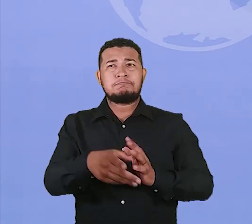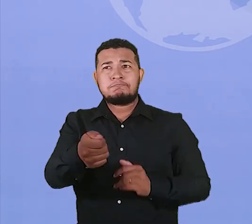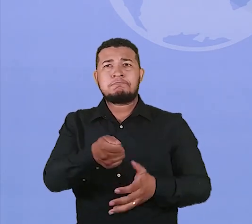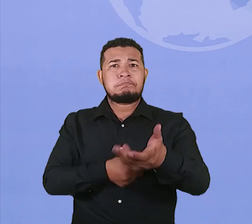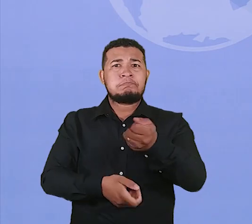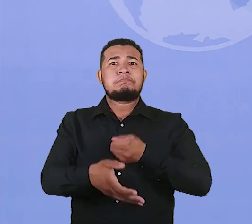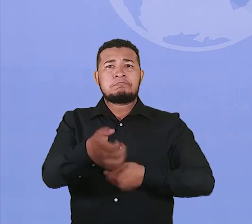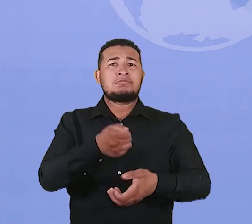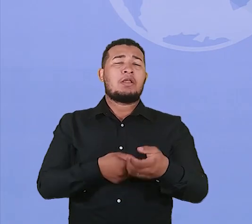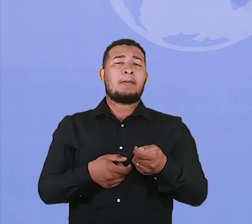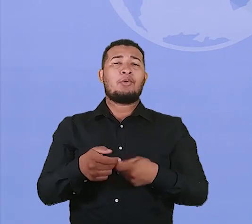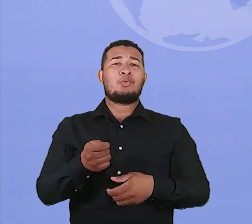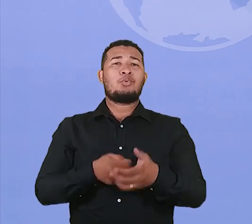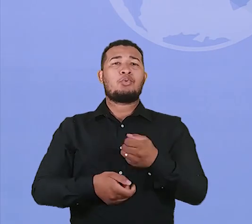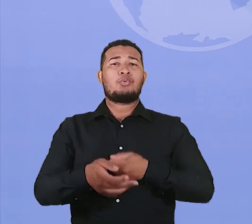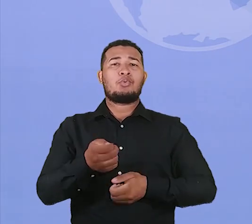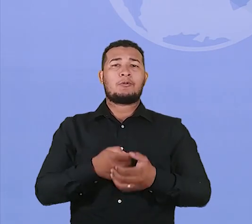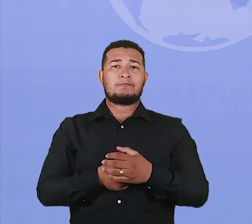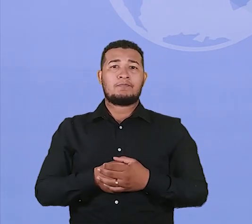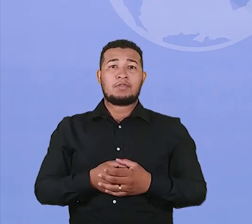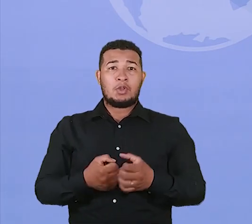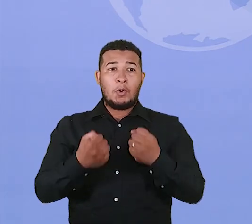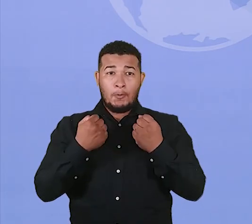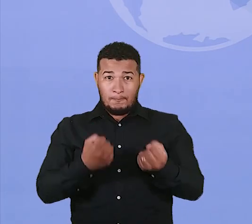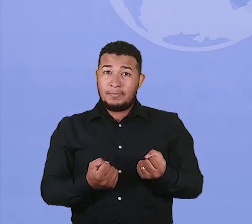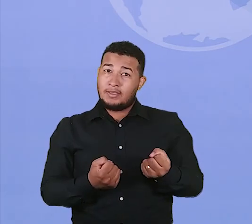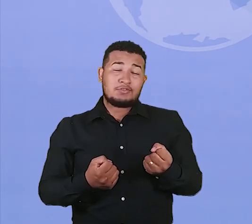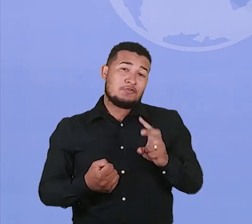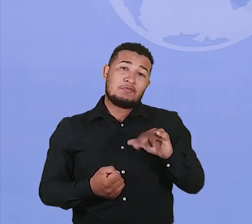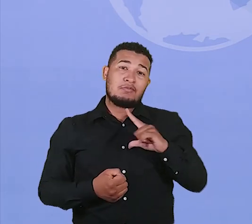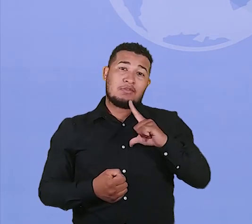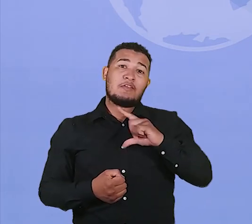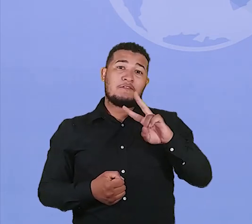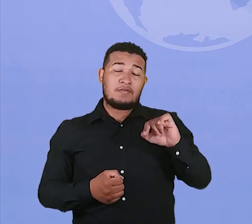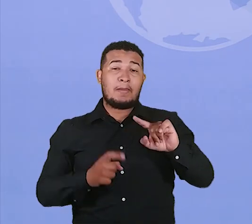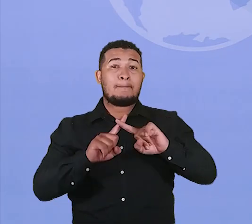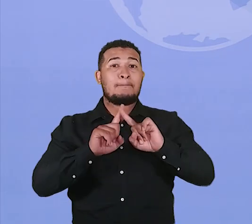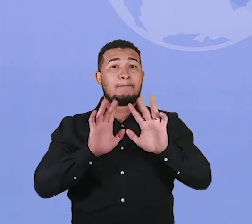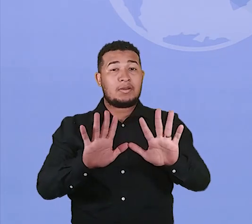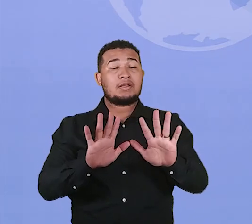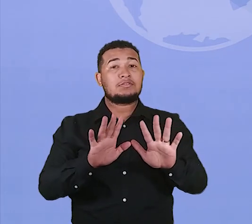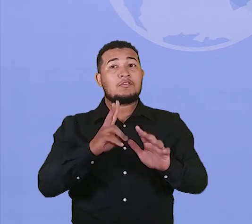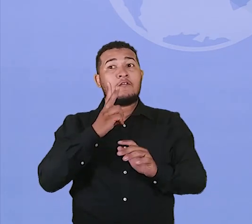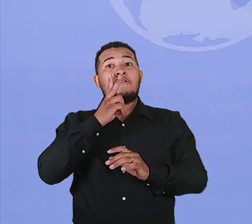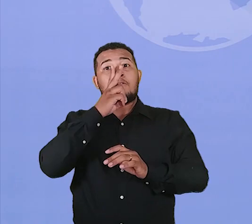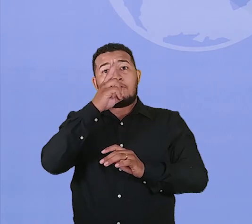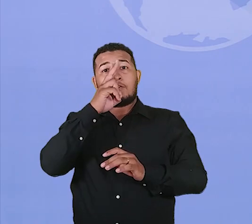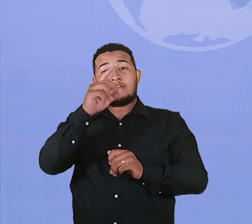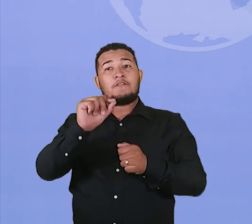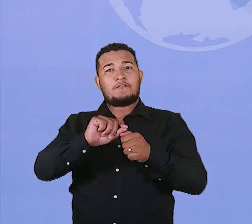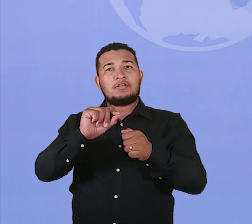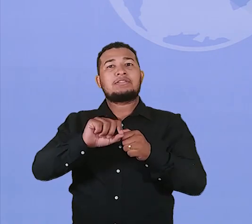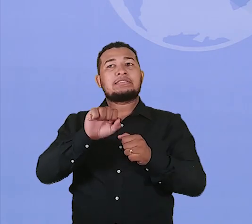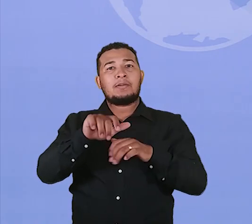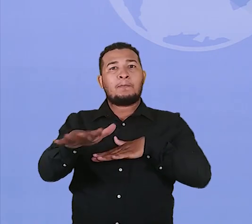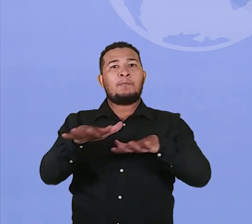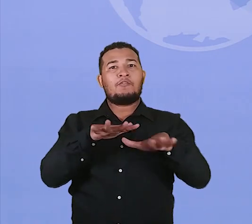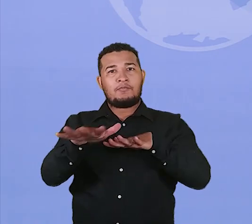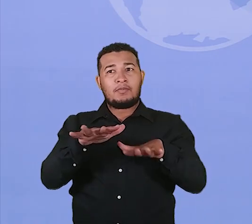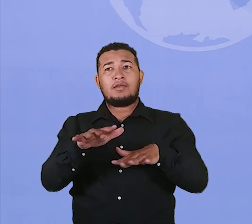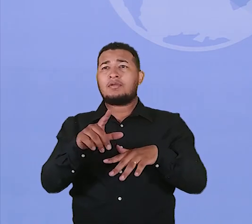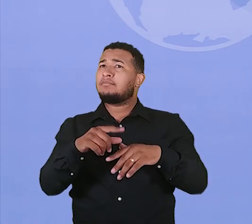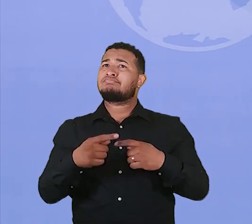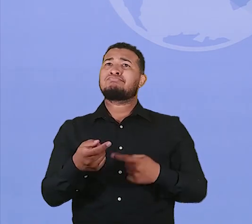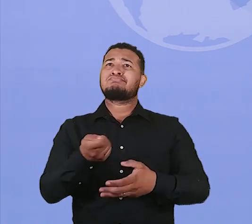para movimentar aquele peso o peso diminui ele é o mesmo né mas afonso que você vai fazer isso receber para